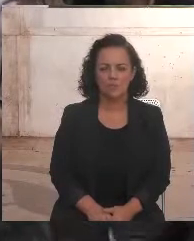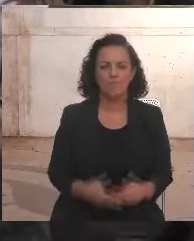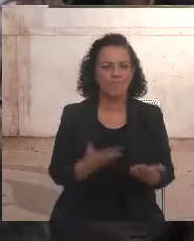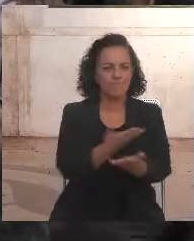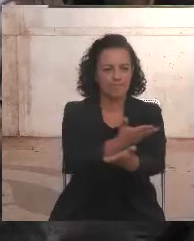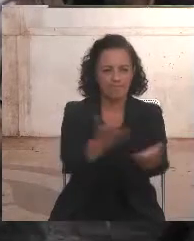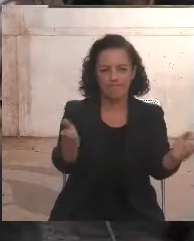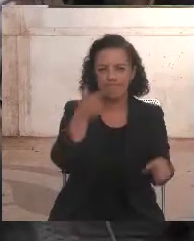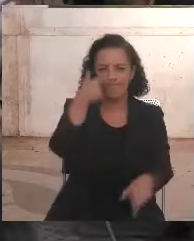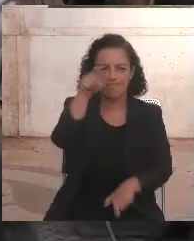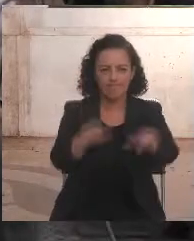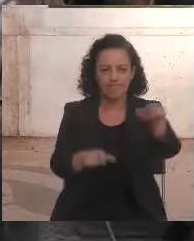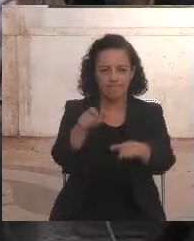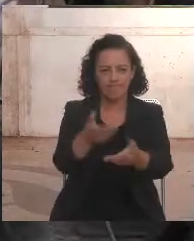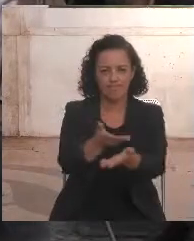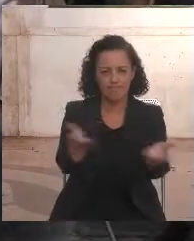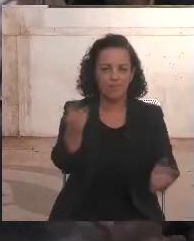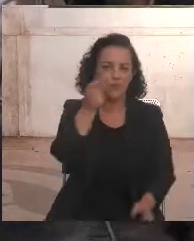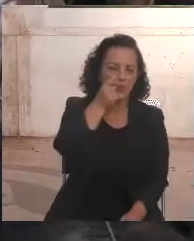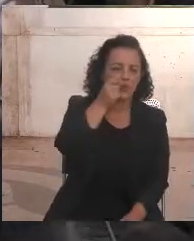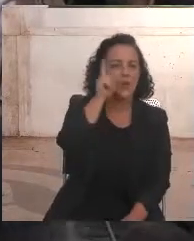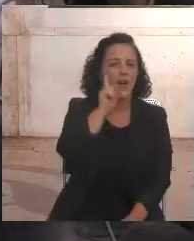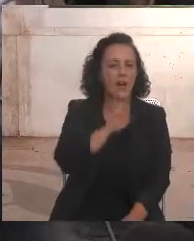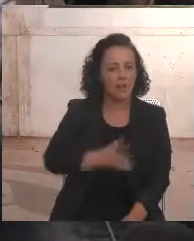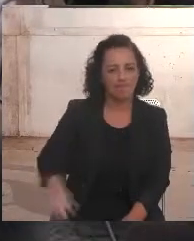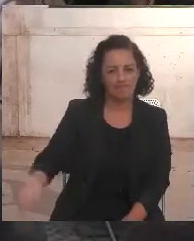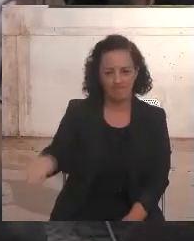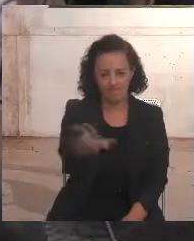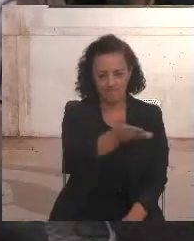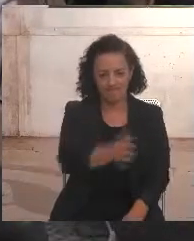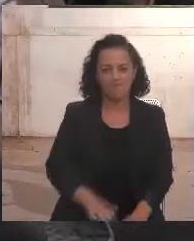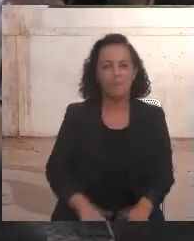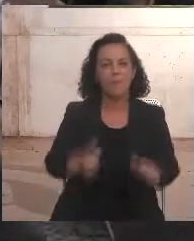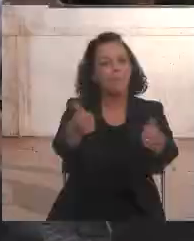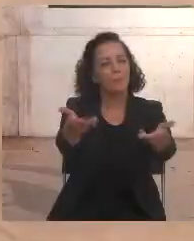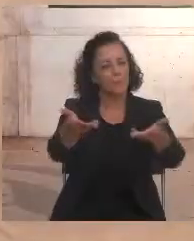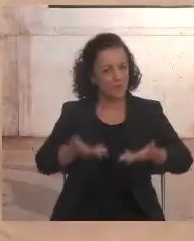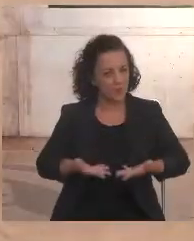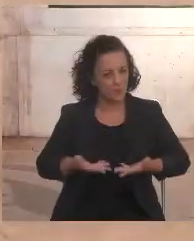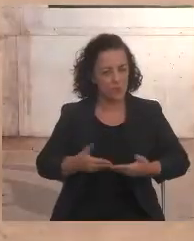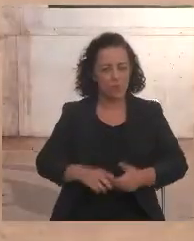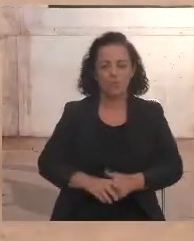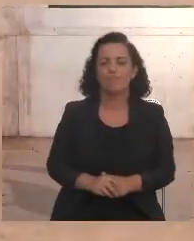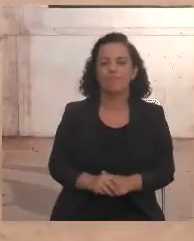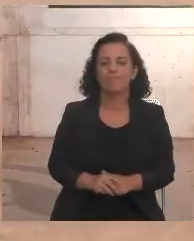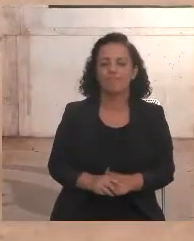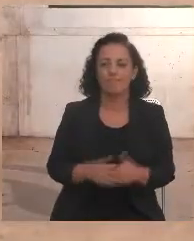Caros cidadãos e caras cidadãs, sejam bem-vindos.